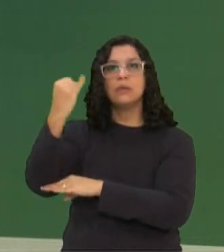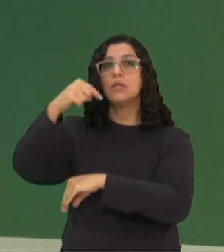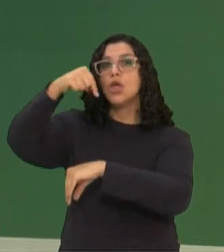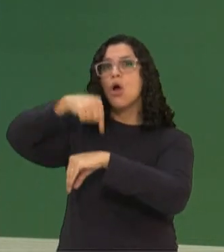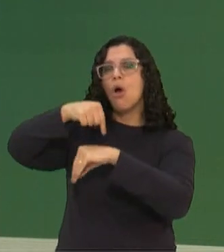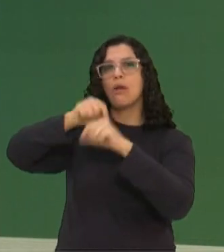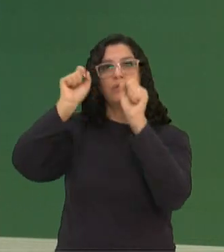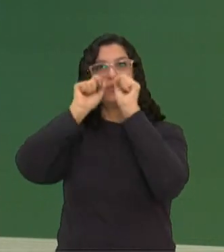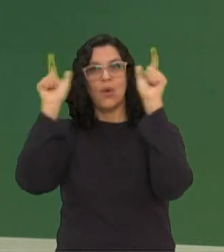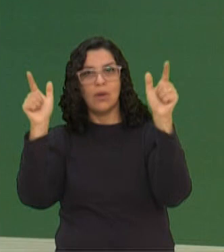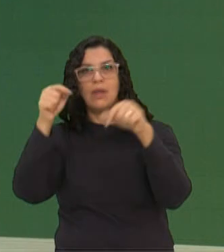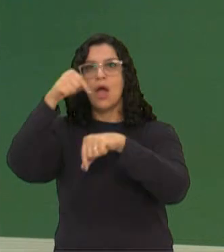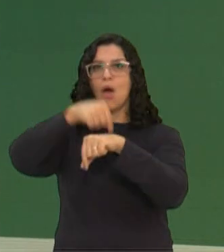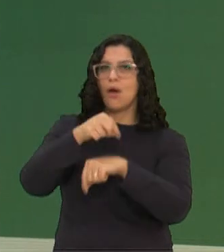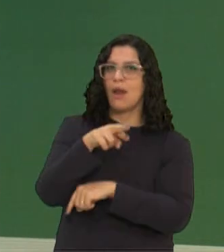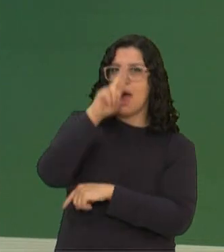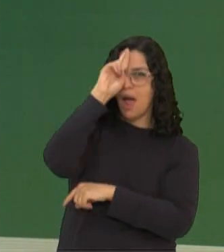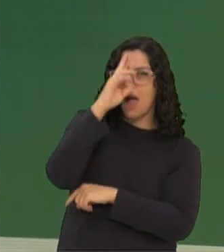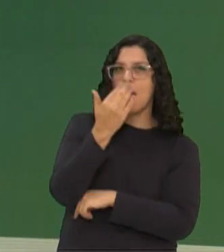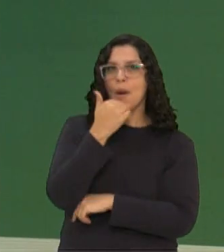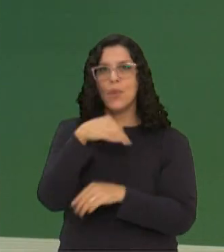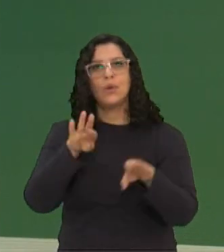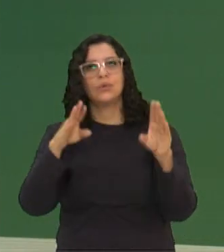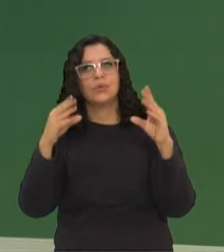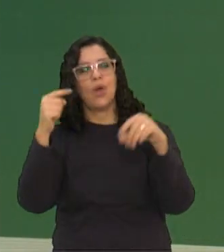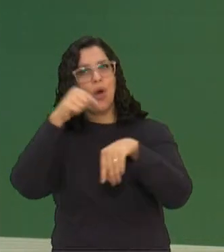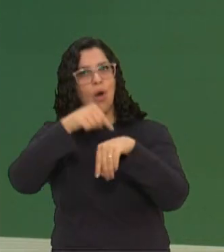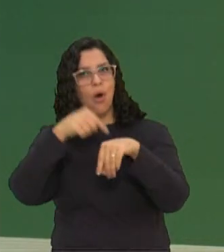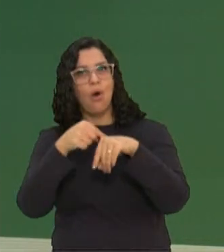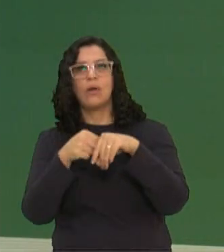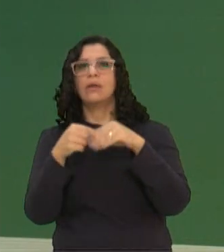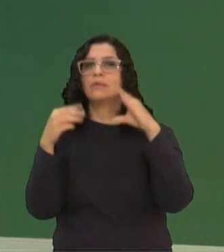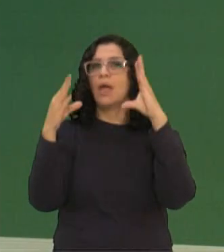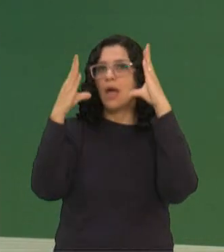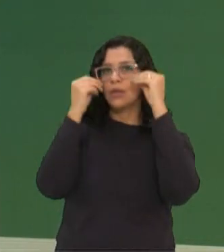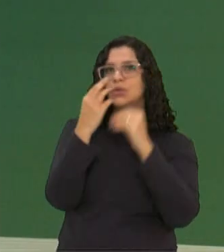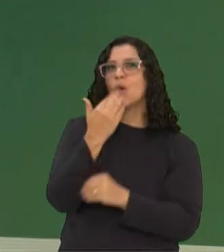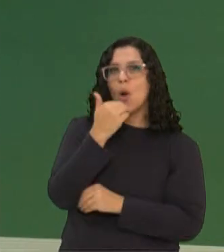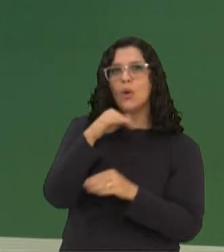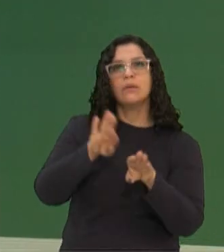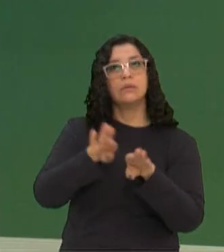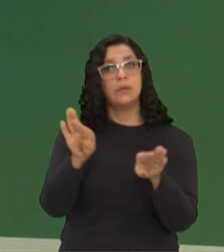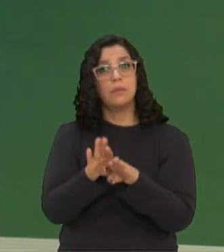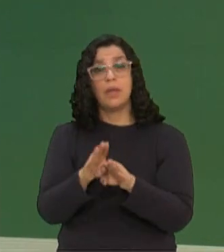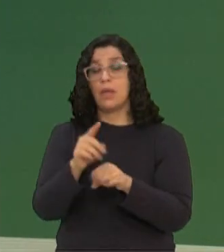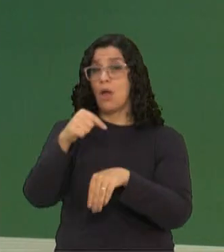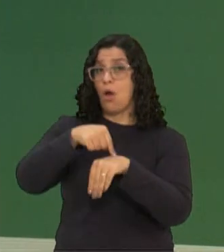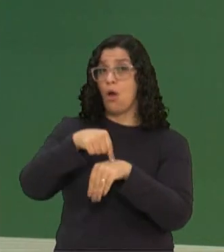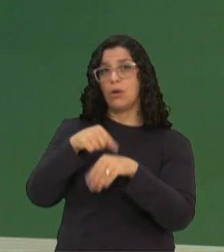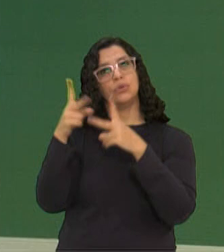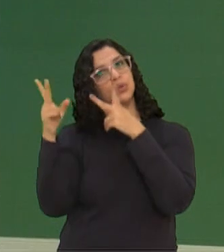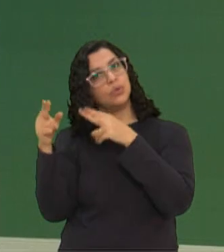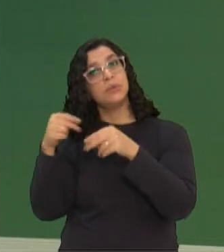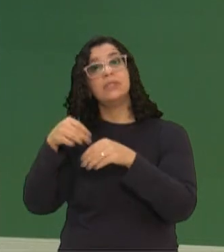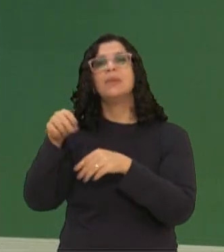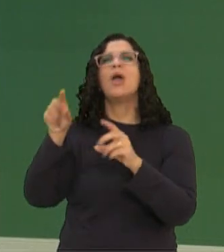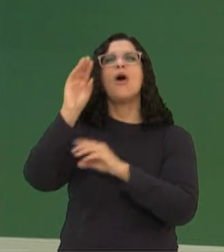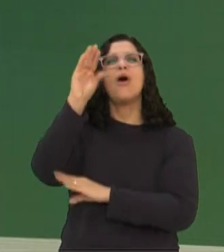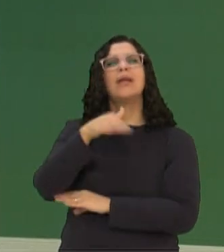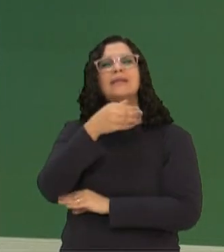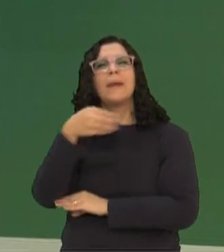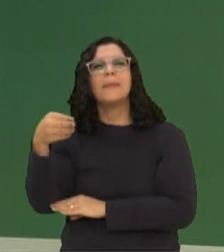de acordar, o horário de almoçar, o horário de jantar, o horário de dormir, o horário da missa. As pessoas eram controladas por esse sino. Mas,